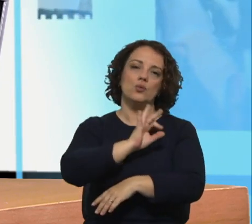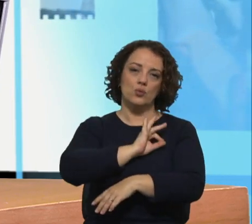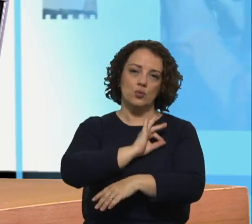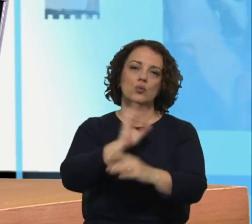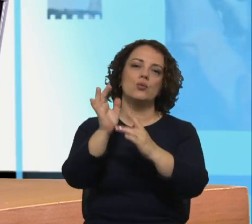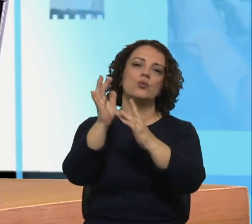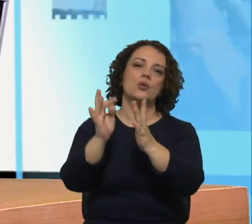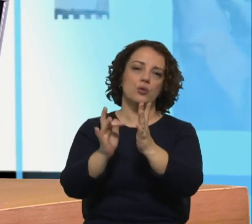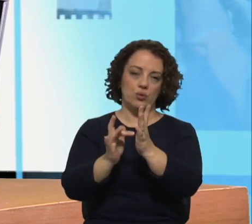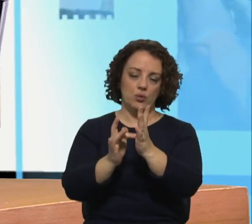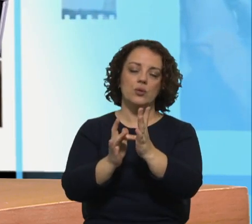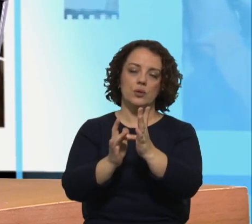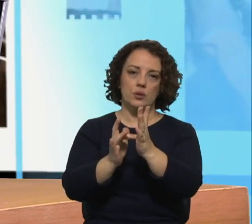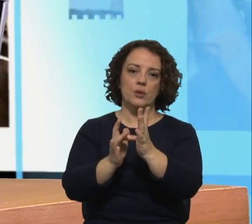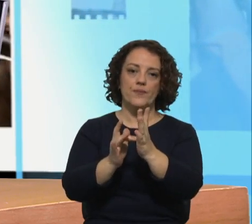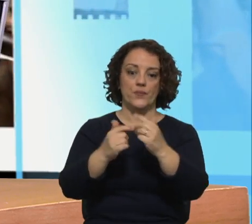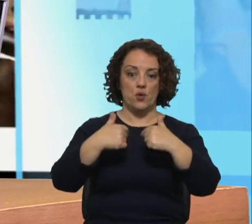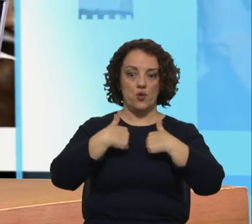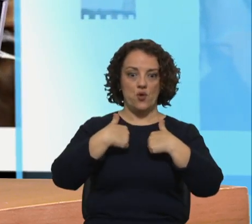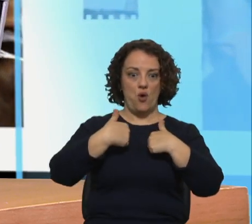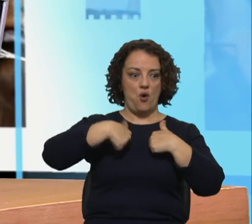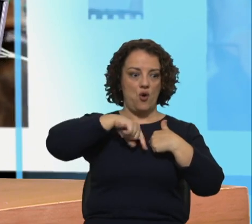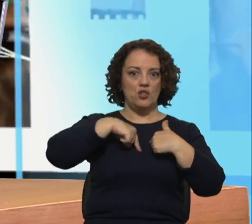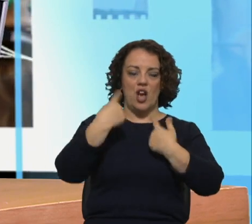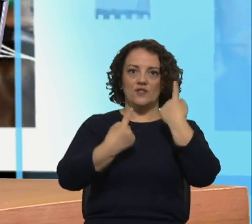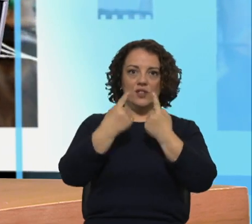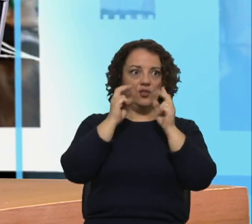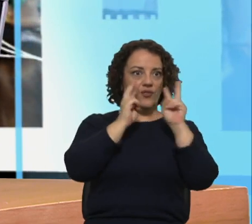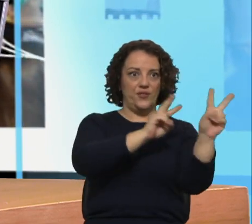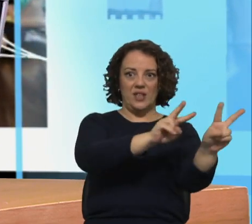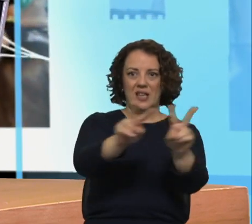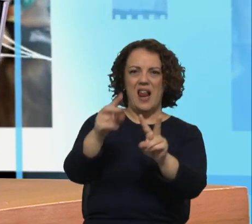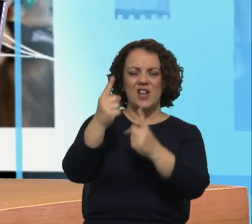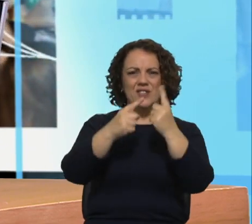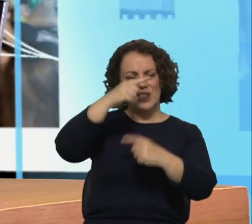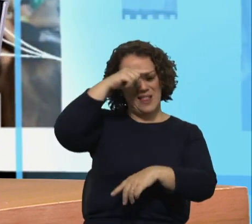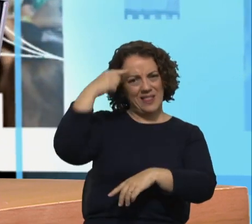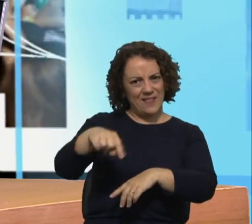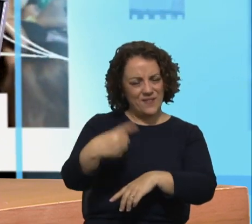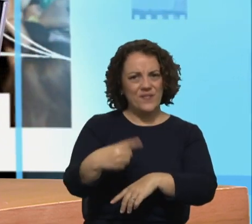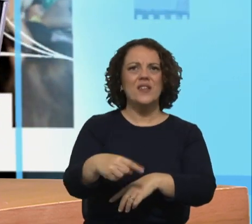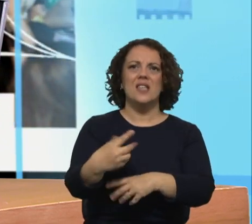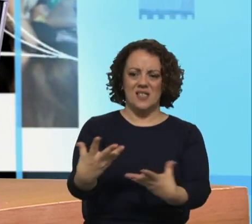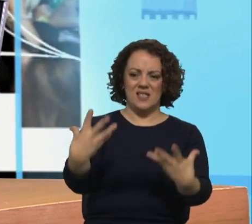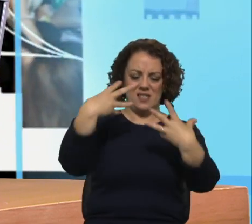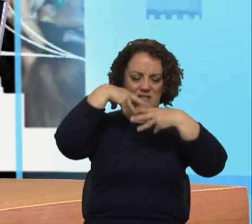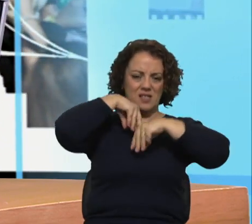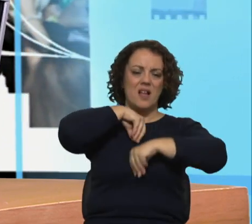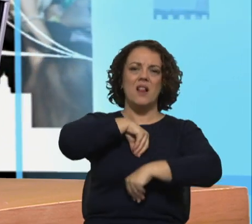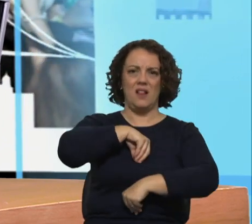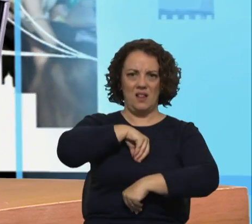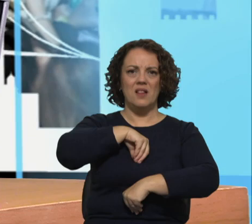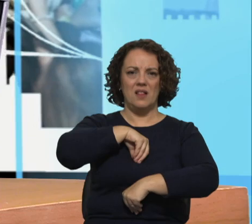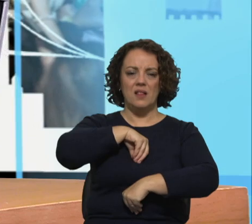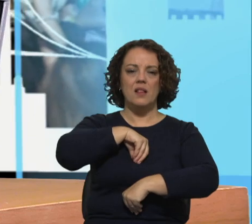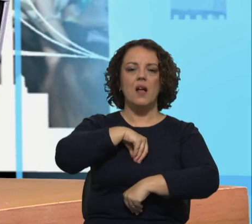fazer entrar aquilo que nós vimos e tantas vezes demora tempo a empapar qual chuva sobre a terra e, portanto,